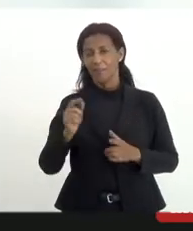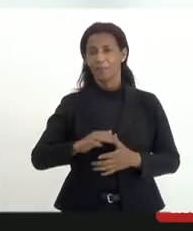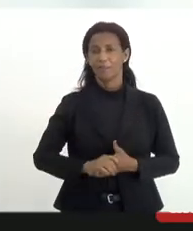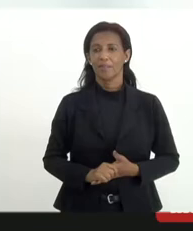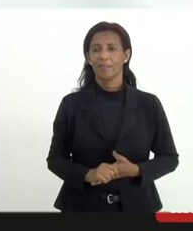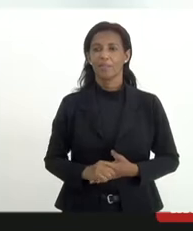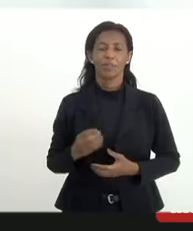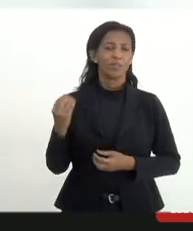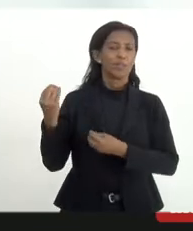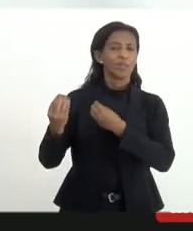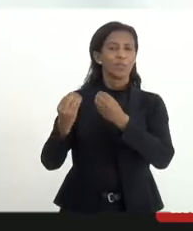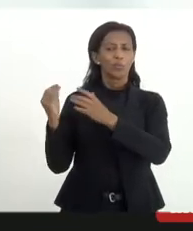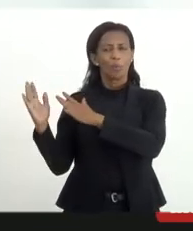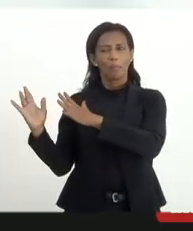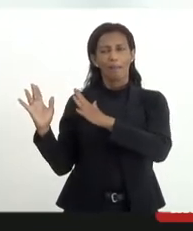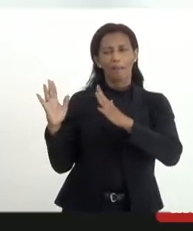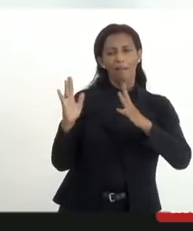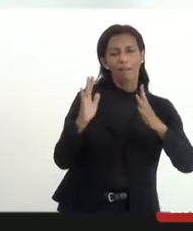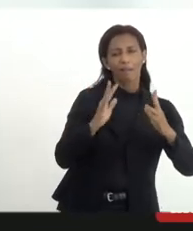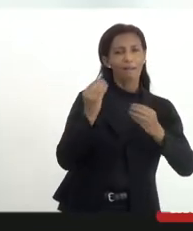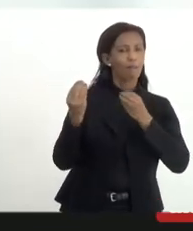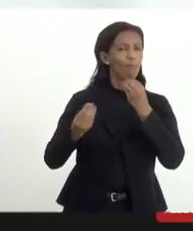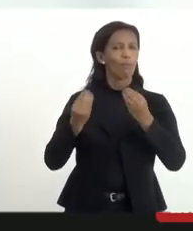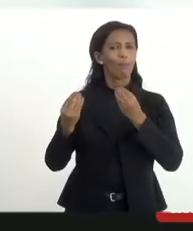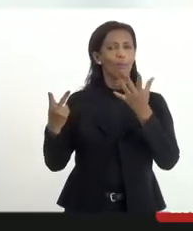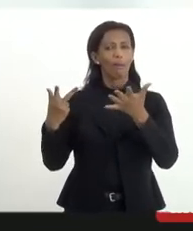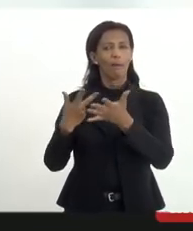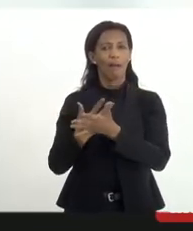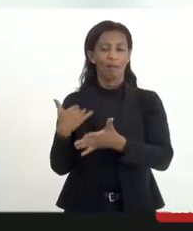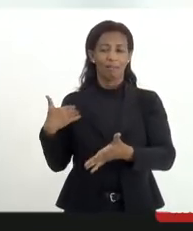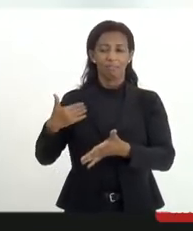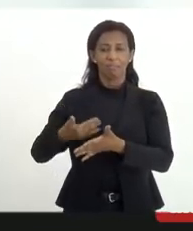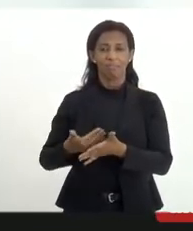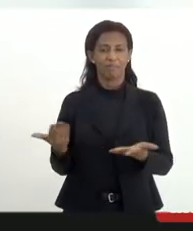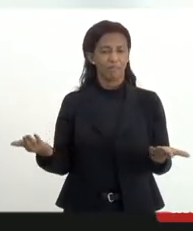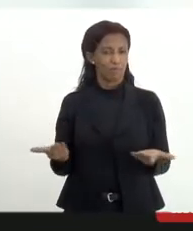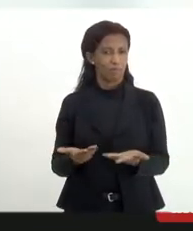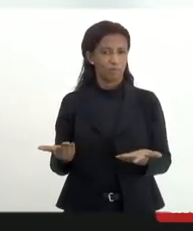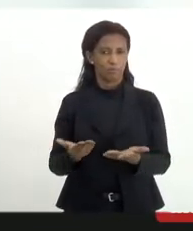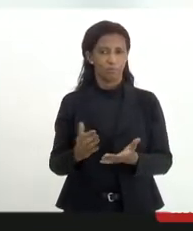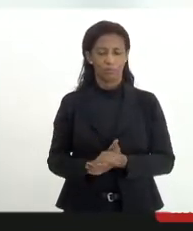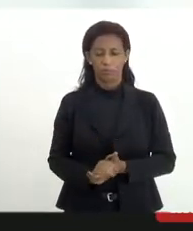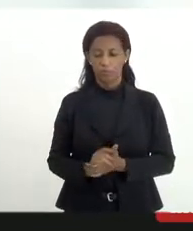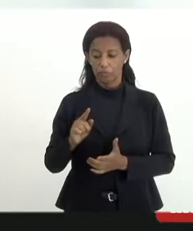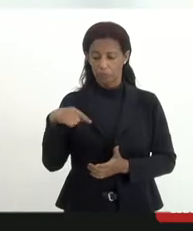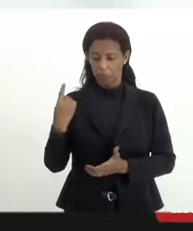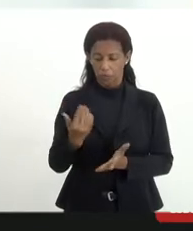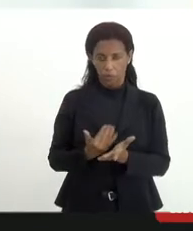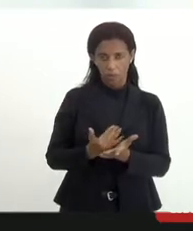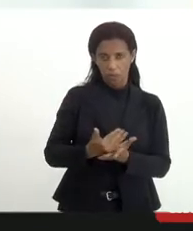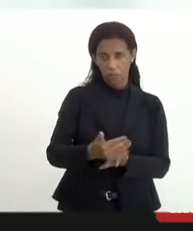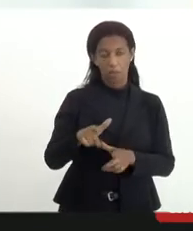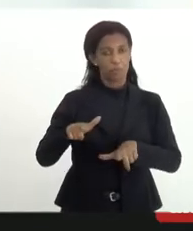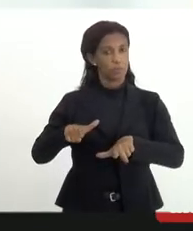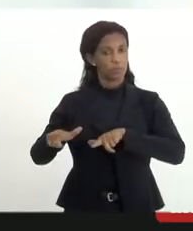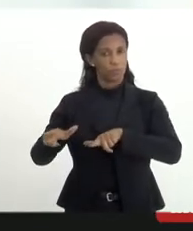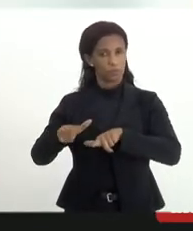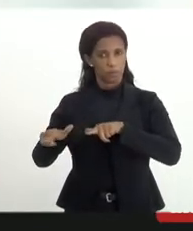de como foi o nosso funcionamento até a presente data. Nós iniciamos os